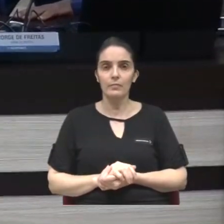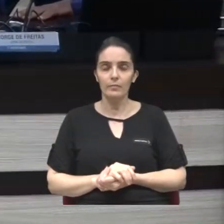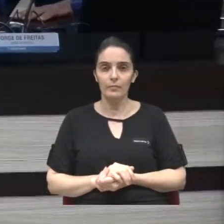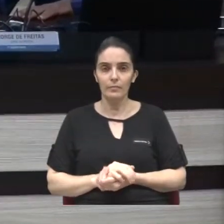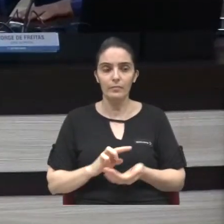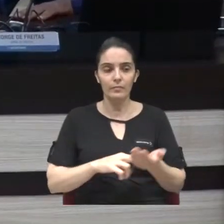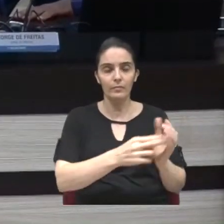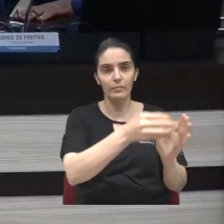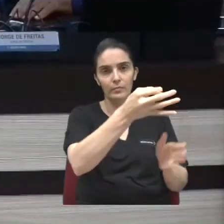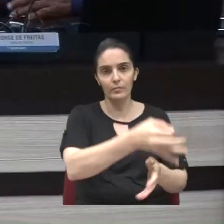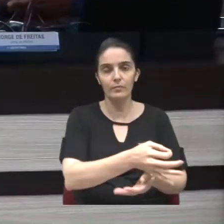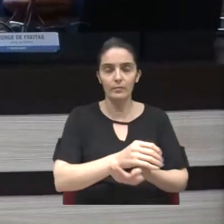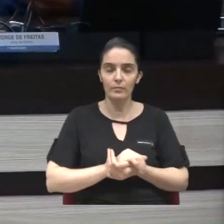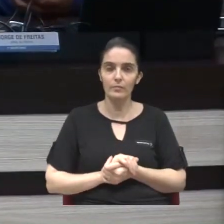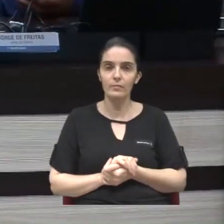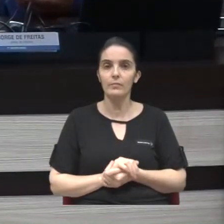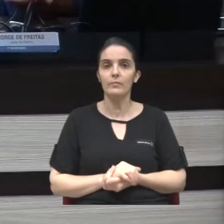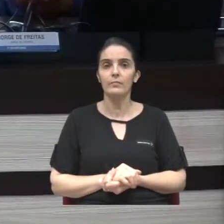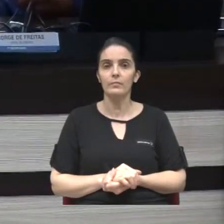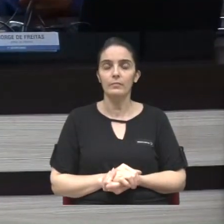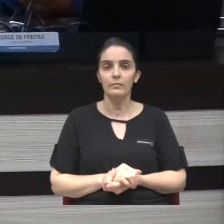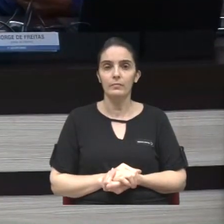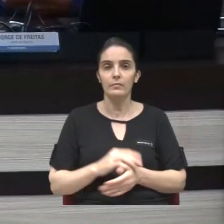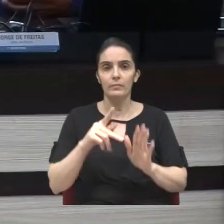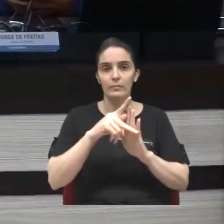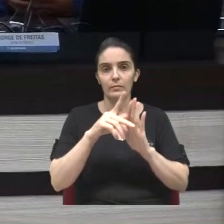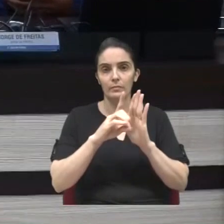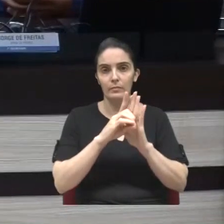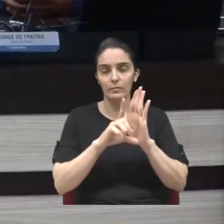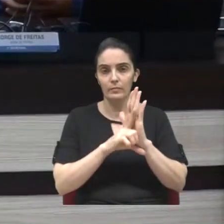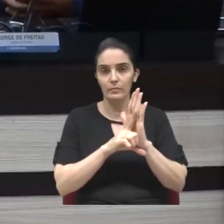As comissões. Projeto de Decreto Legislativo